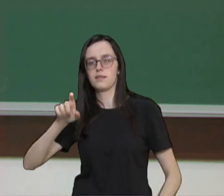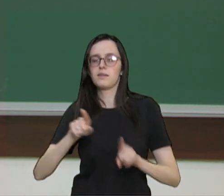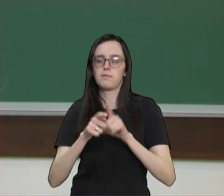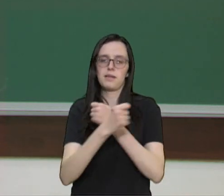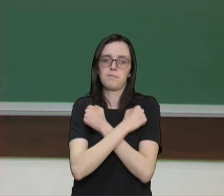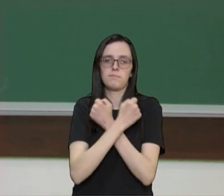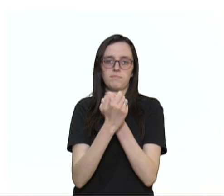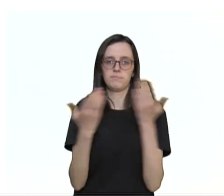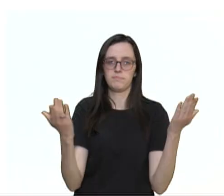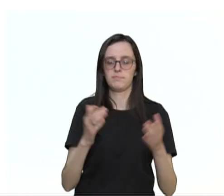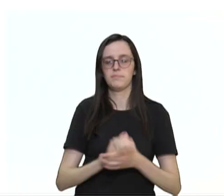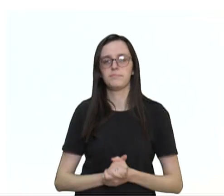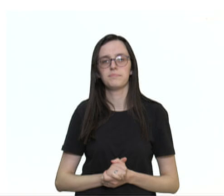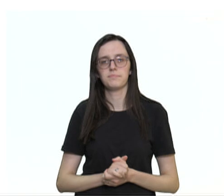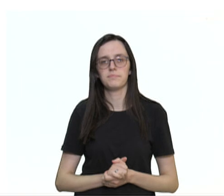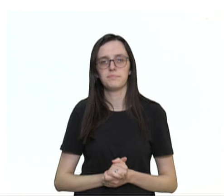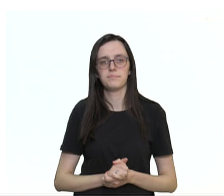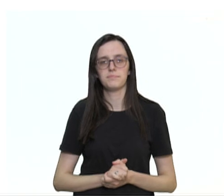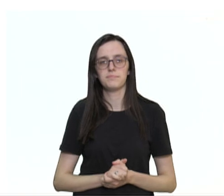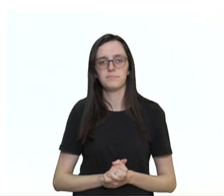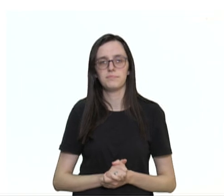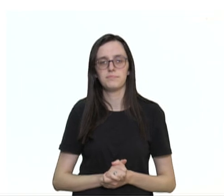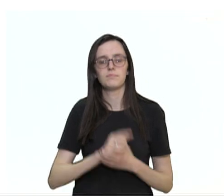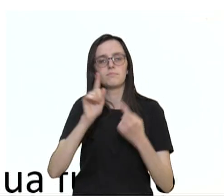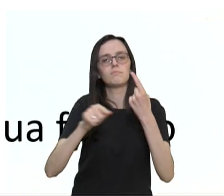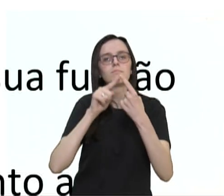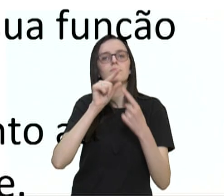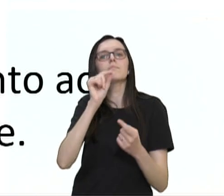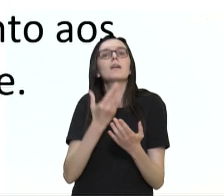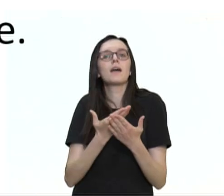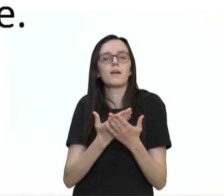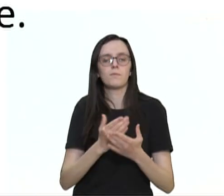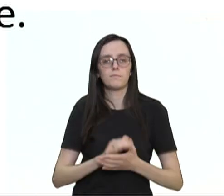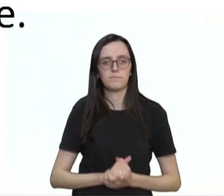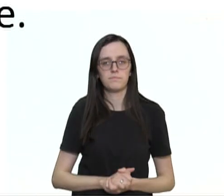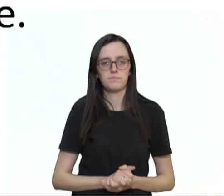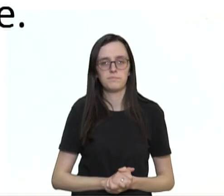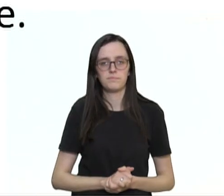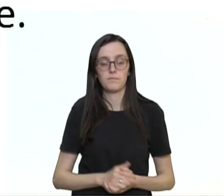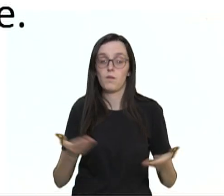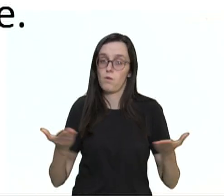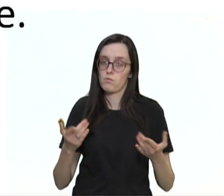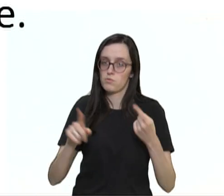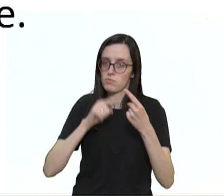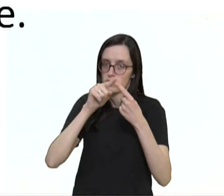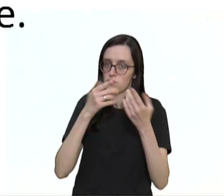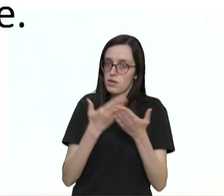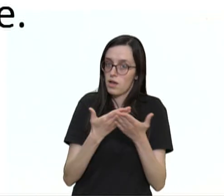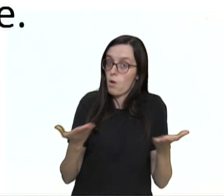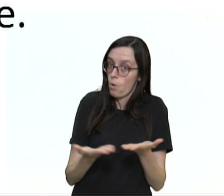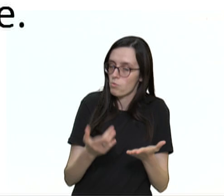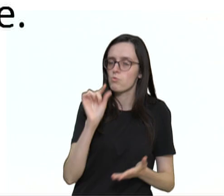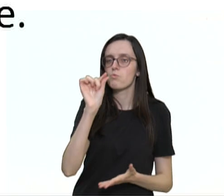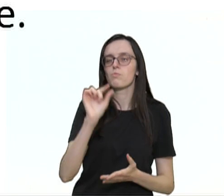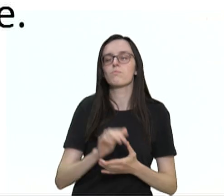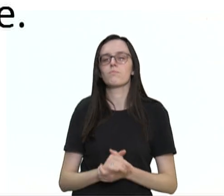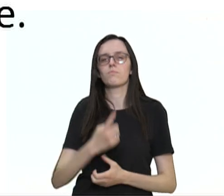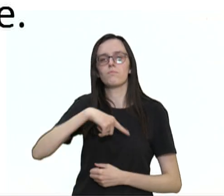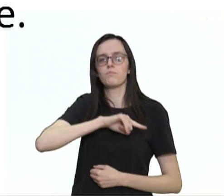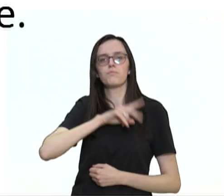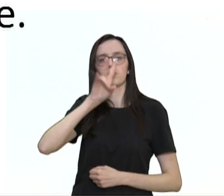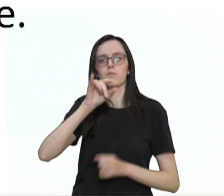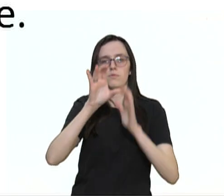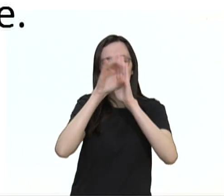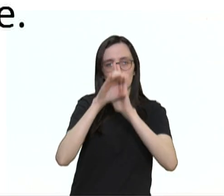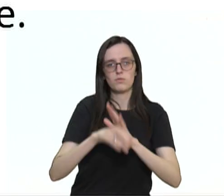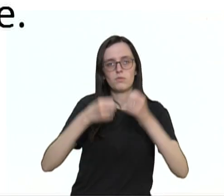abraço. Então, quais são os objetivos da nossa aula de hoje, né? A gente vai